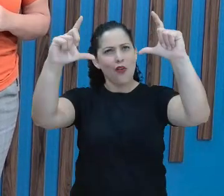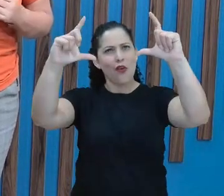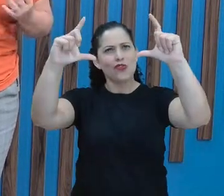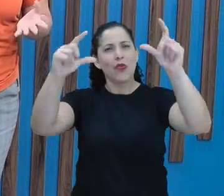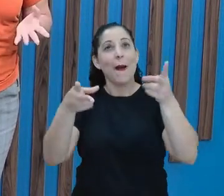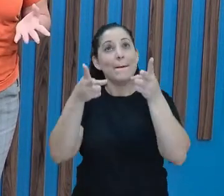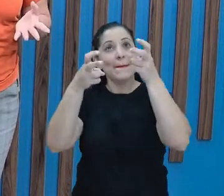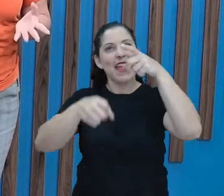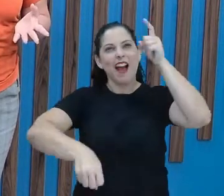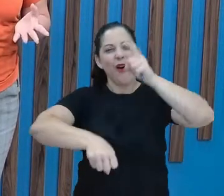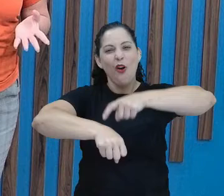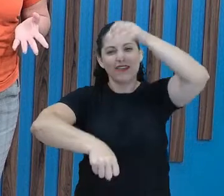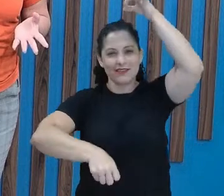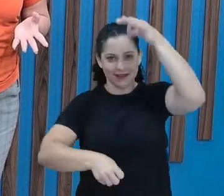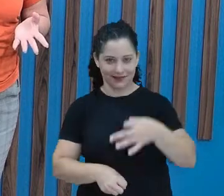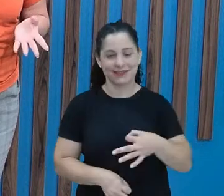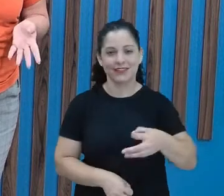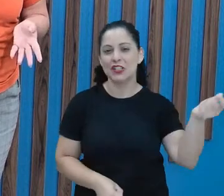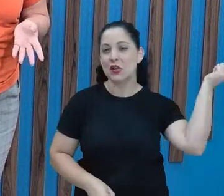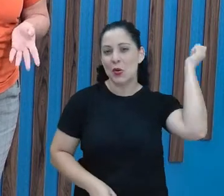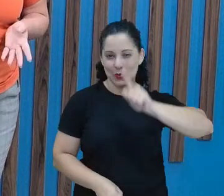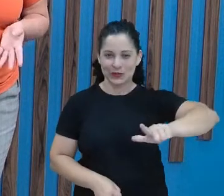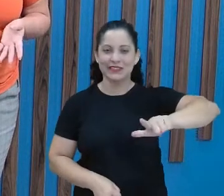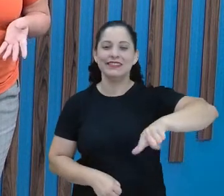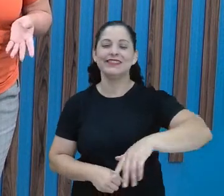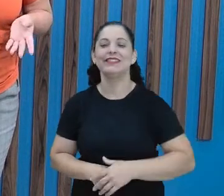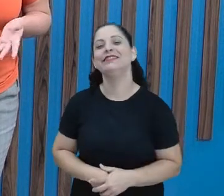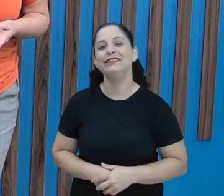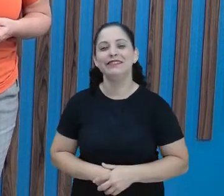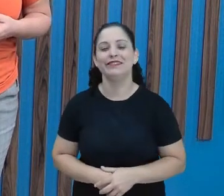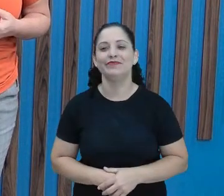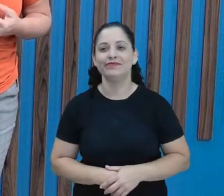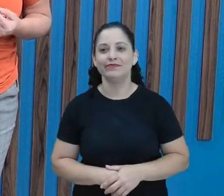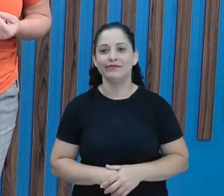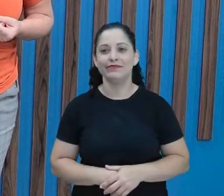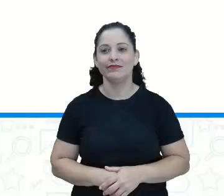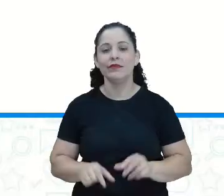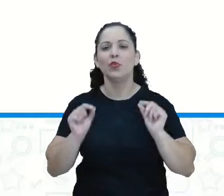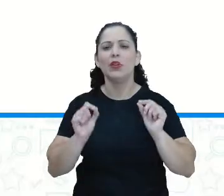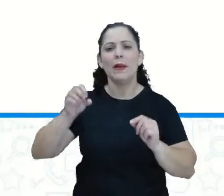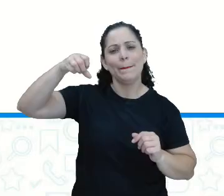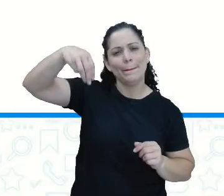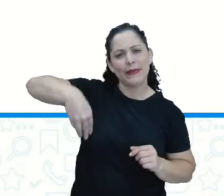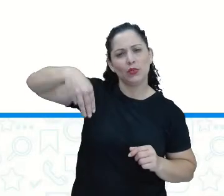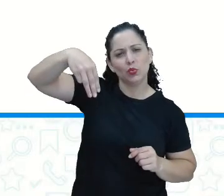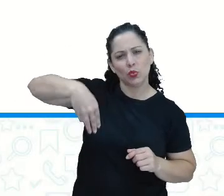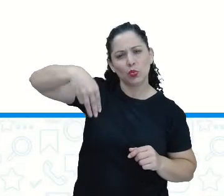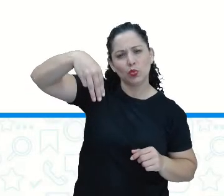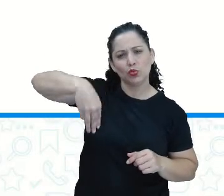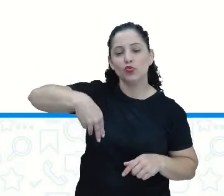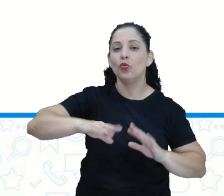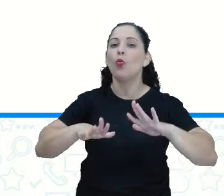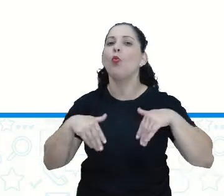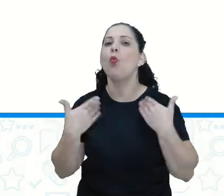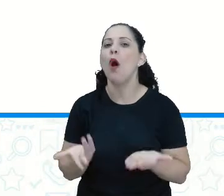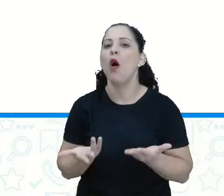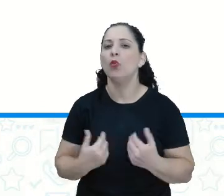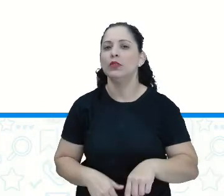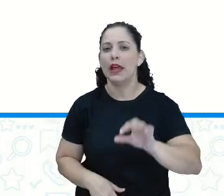dizer a hora ali naquele momento. Ponteiro dos minutos é aquele ponteiro,